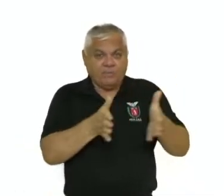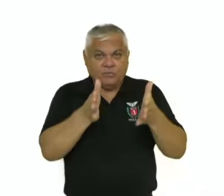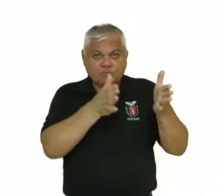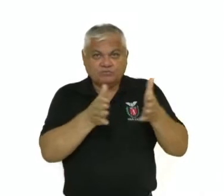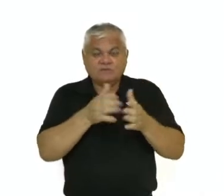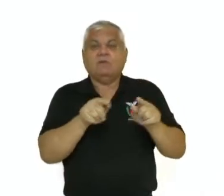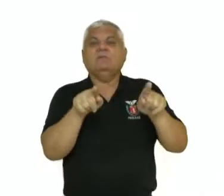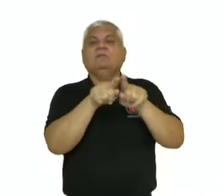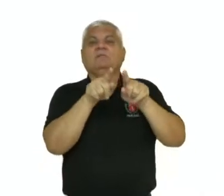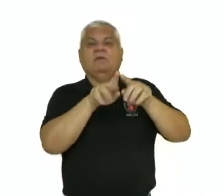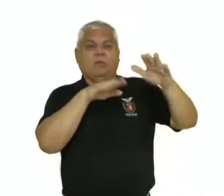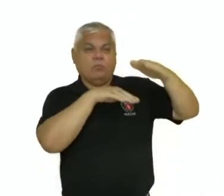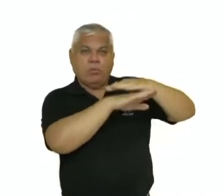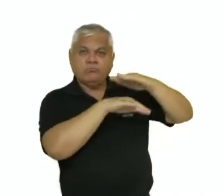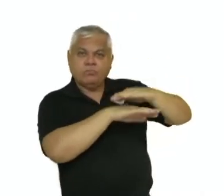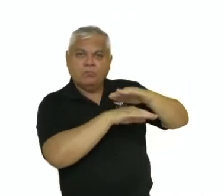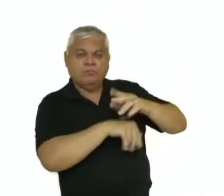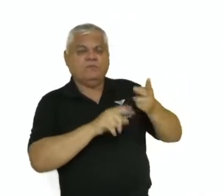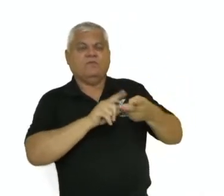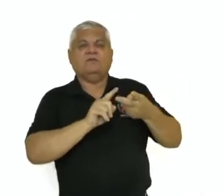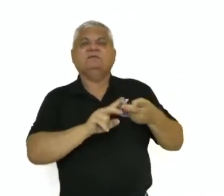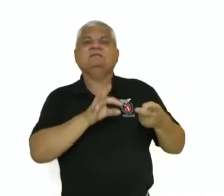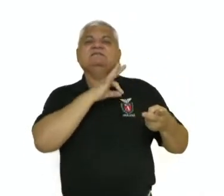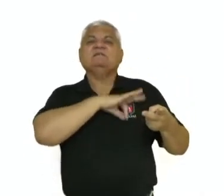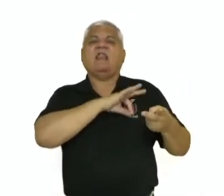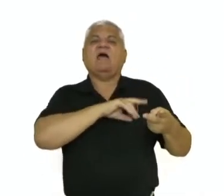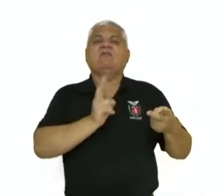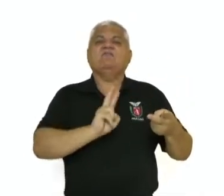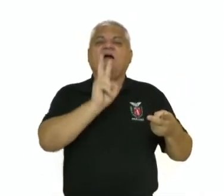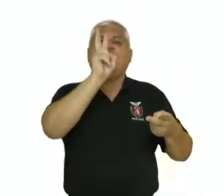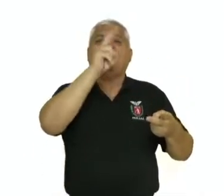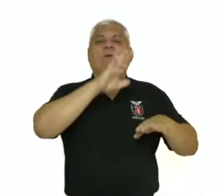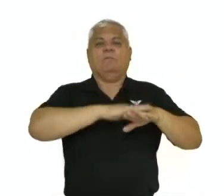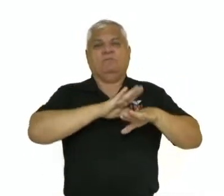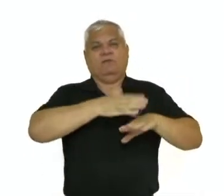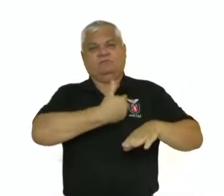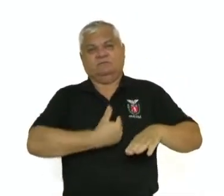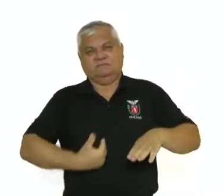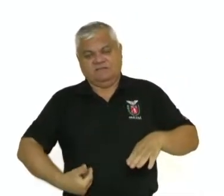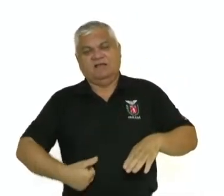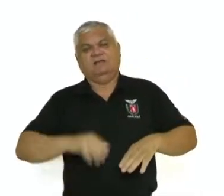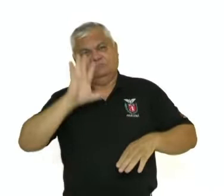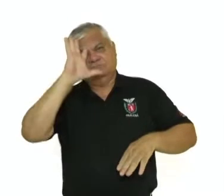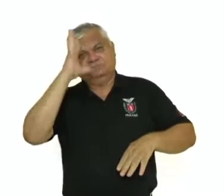estoque, o valor do salário, o controle dos preços e etc.